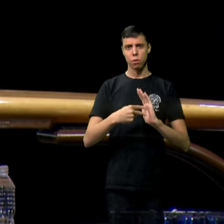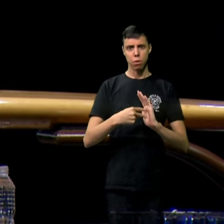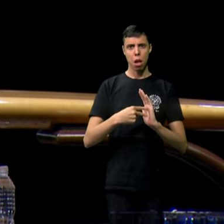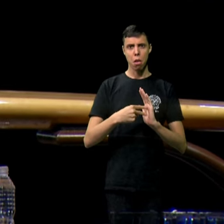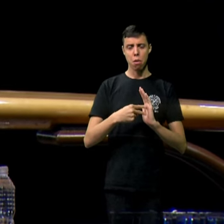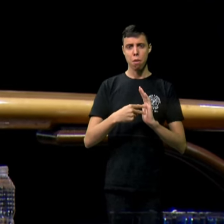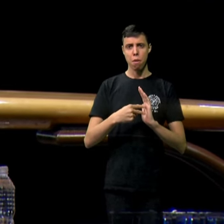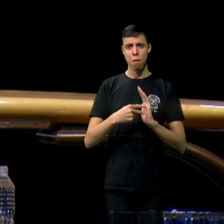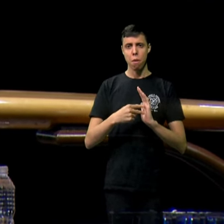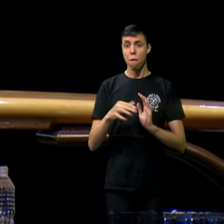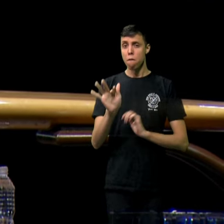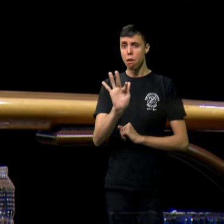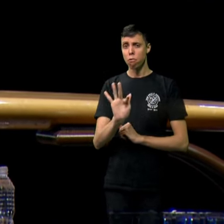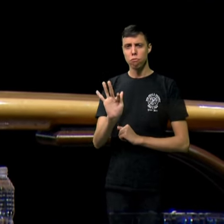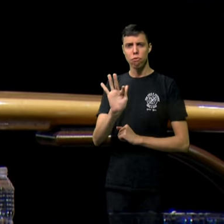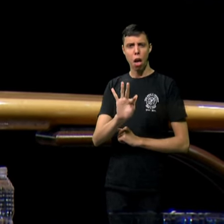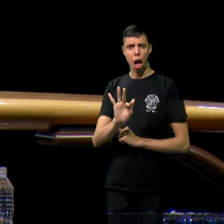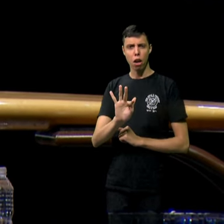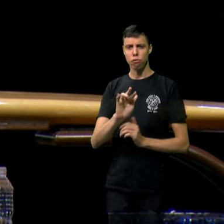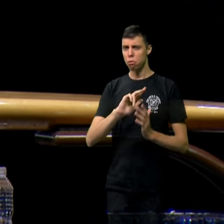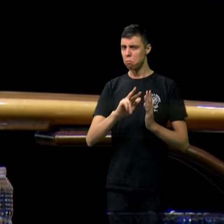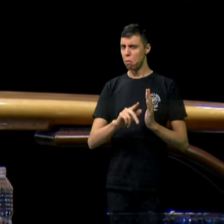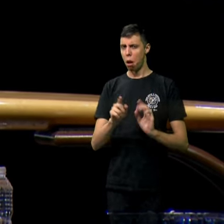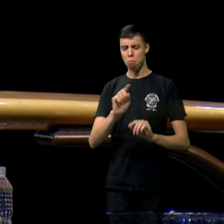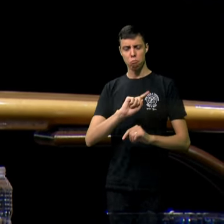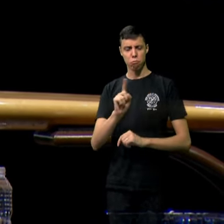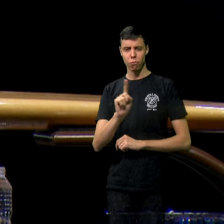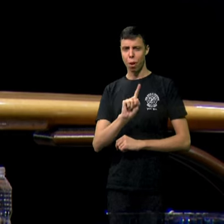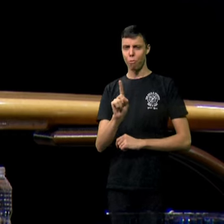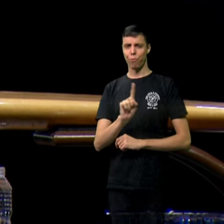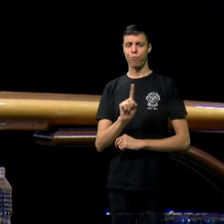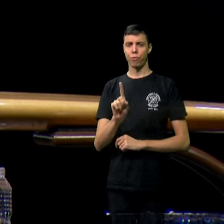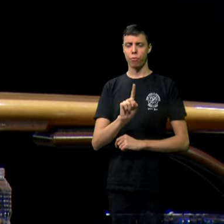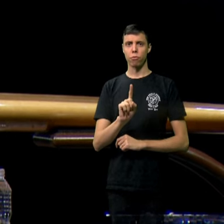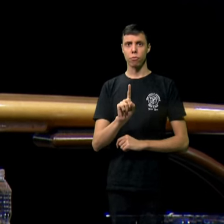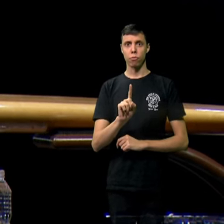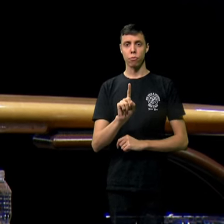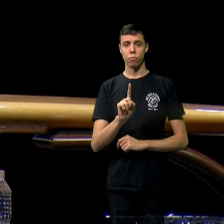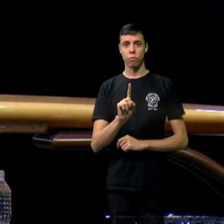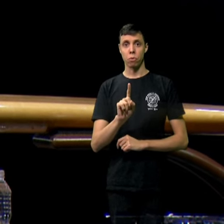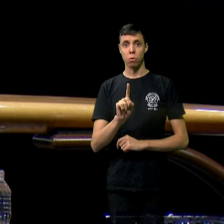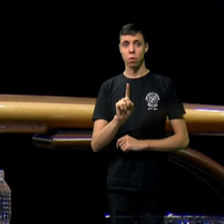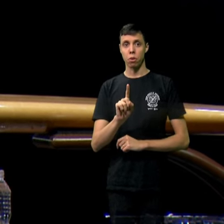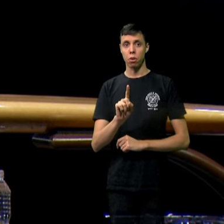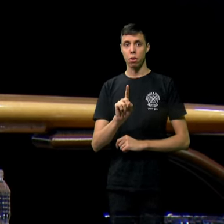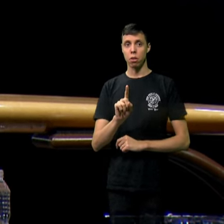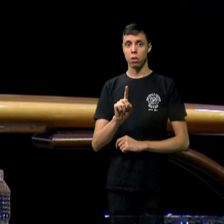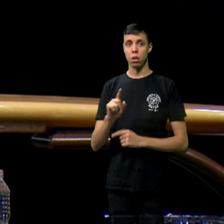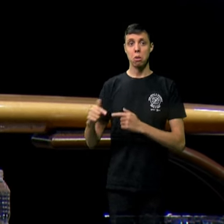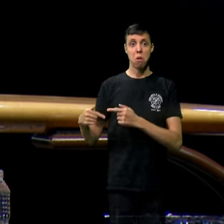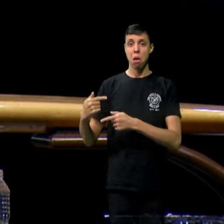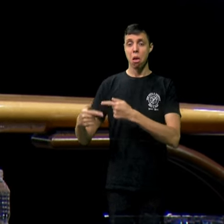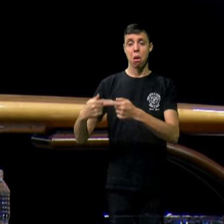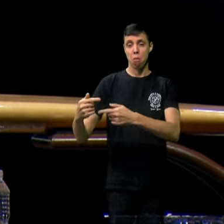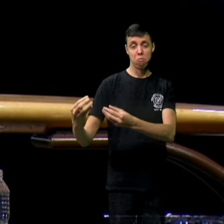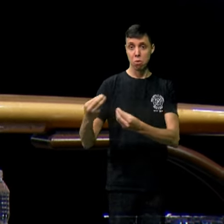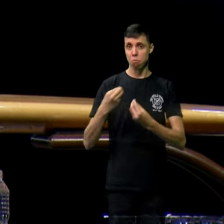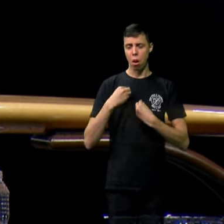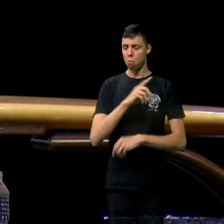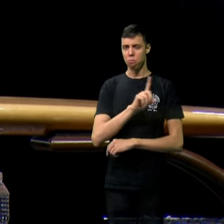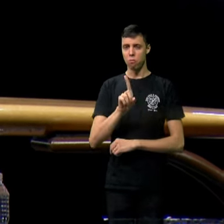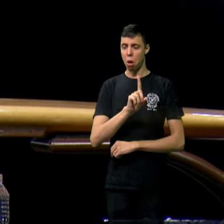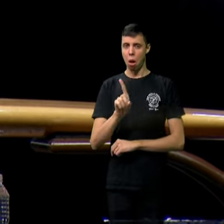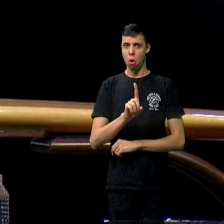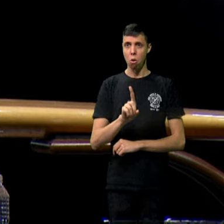nem universidade, porque não tinha nada disso. Não tinha herança. Não tinha formação nenhuma. Foi